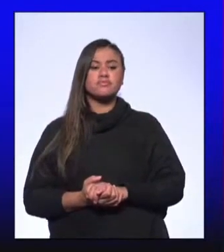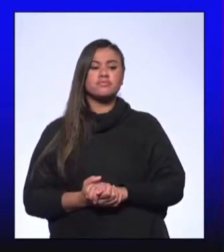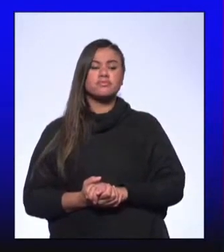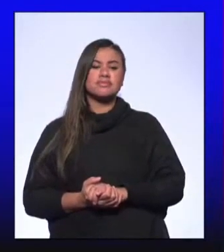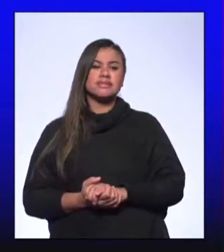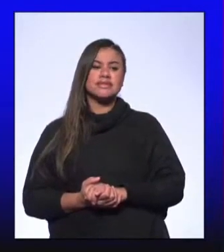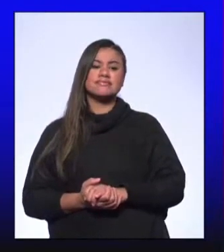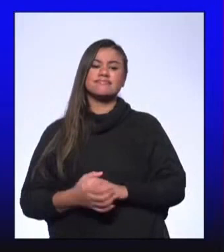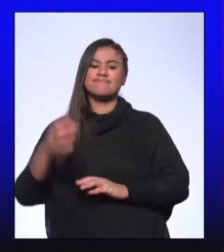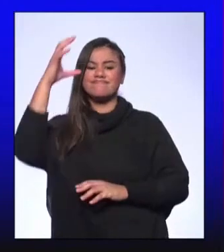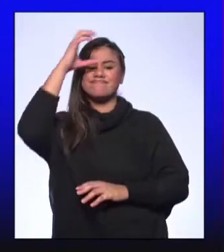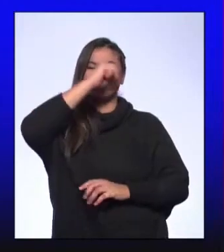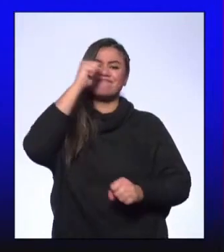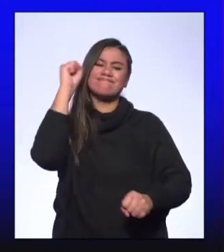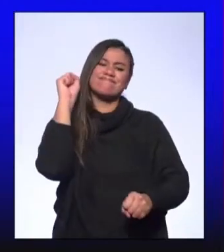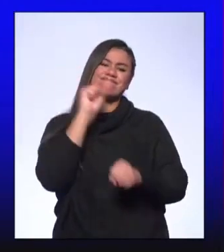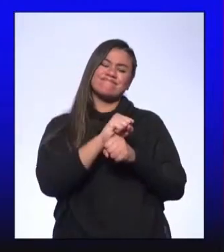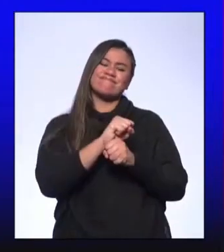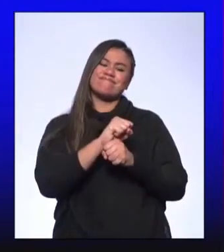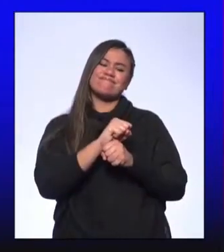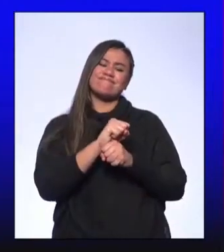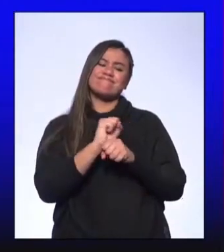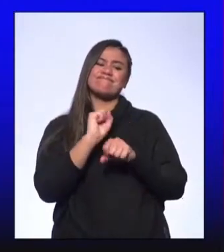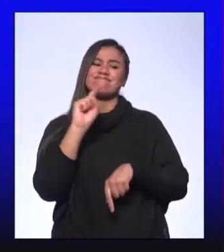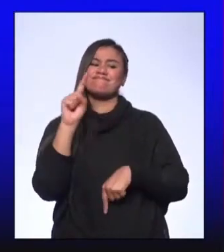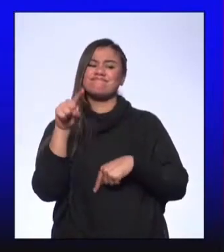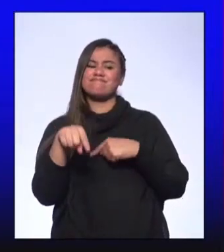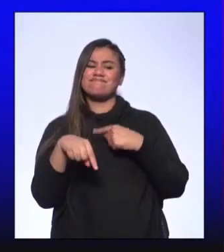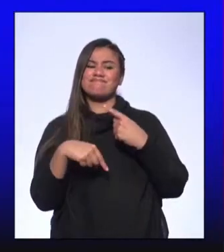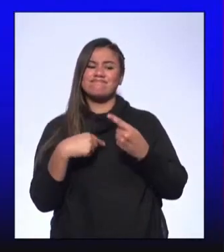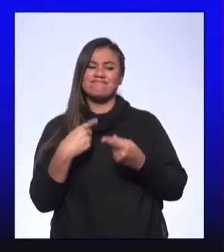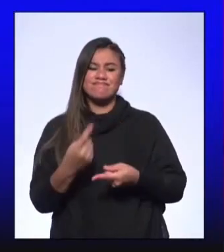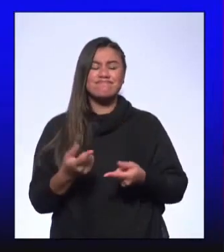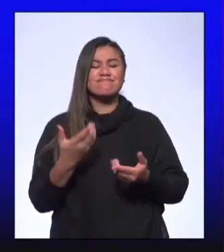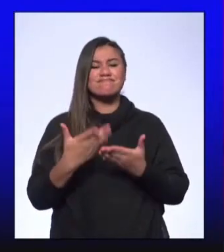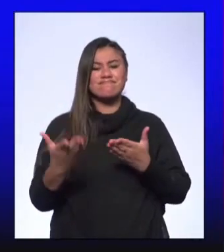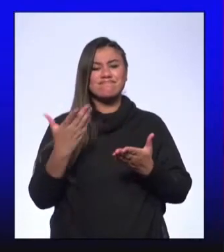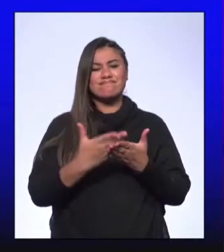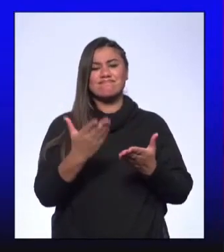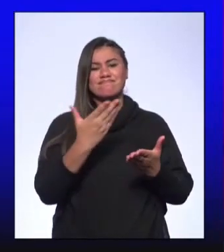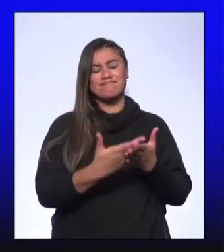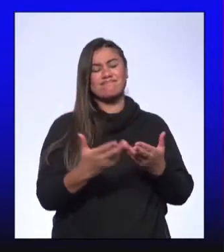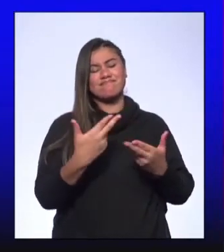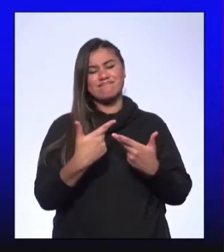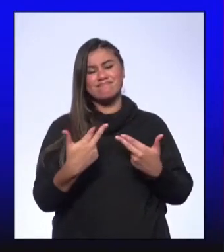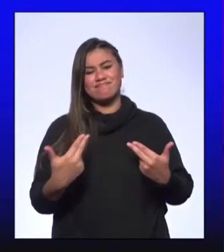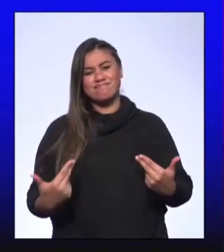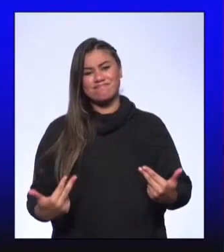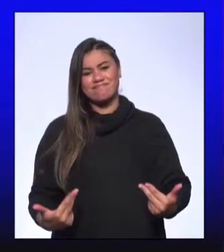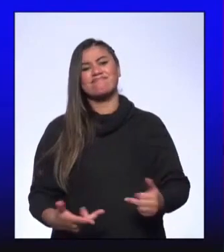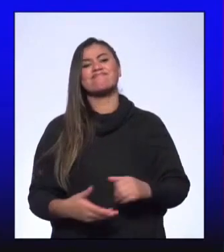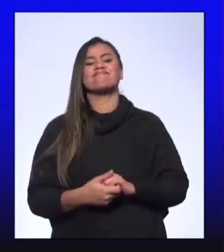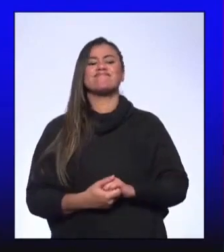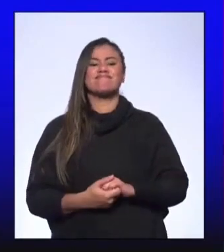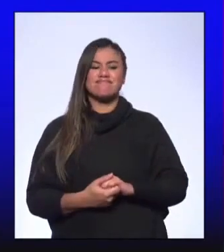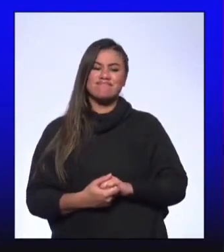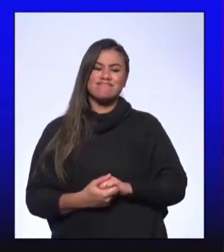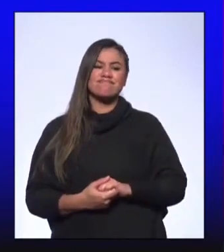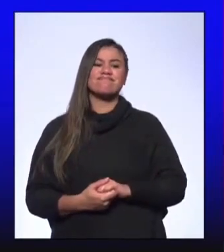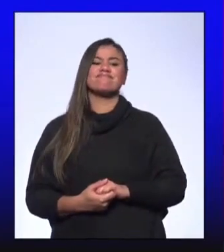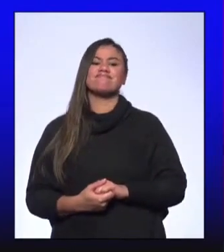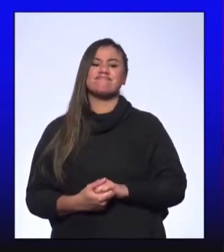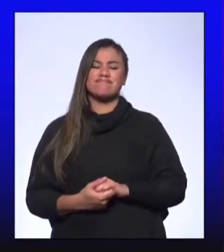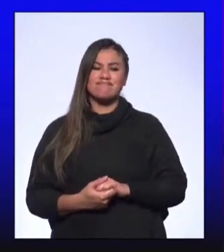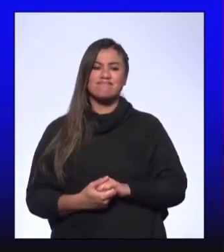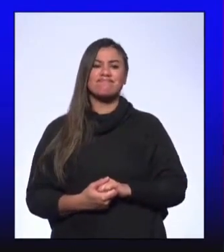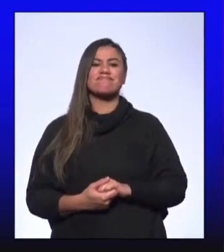Interrupção do aprendizado, com consequências e prejuízos inequívocos nos ganhos cognitivos